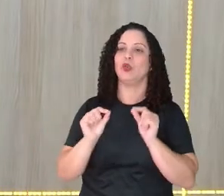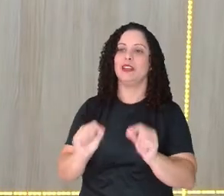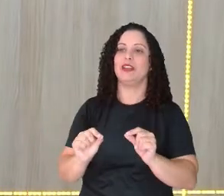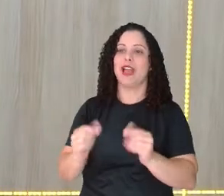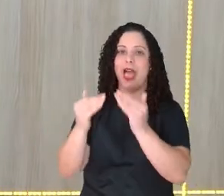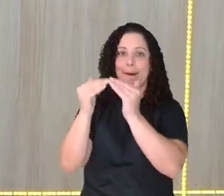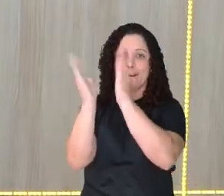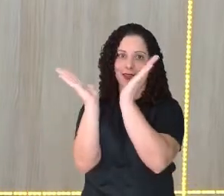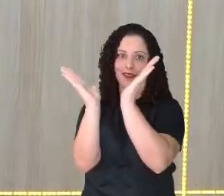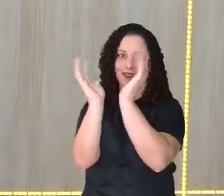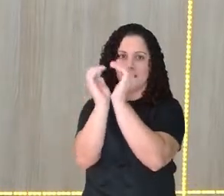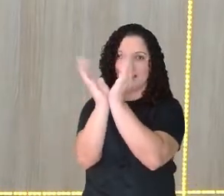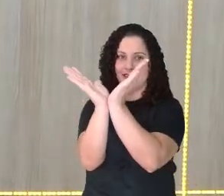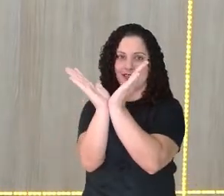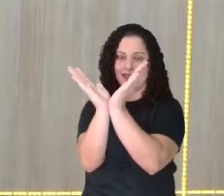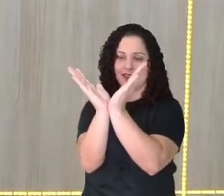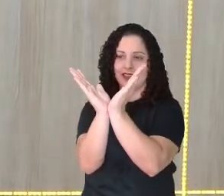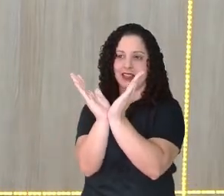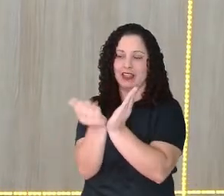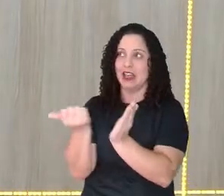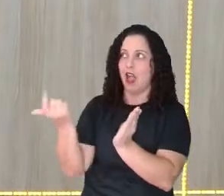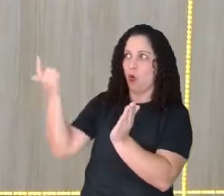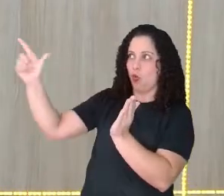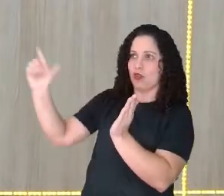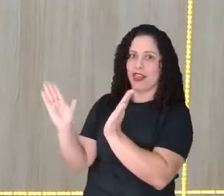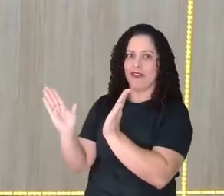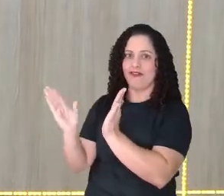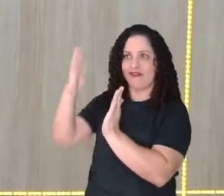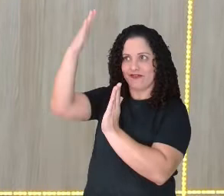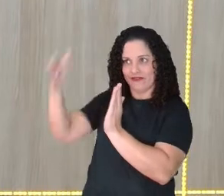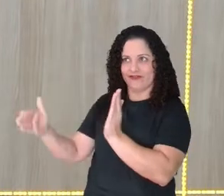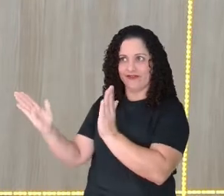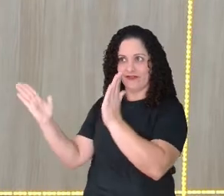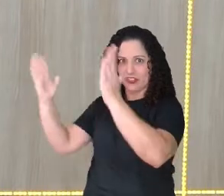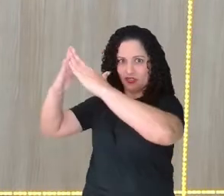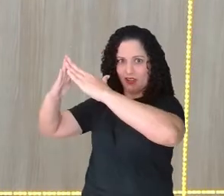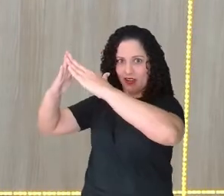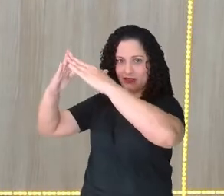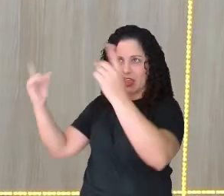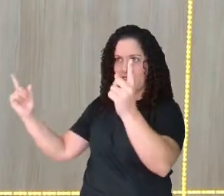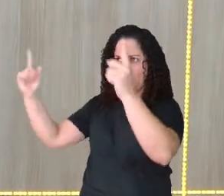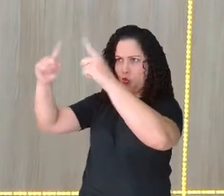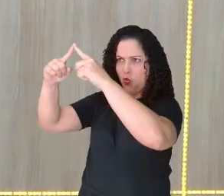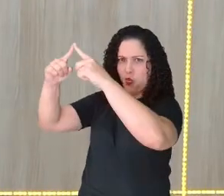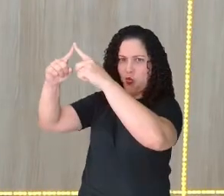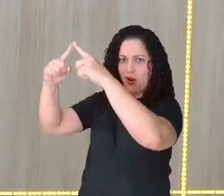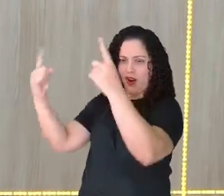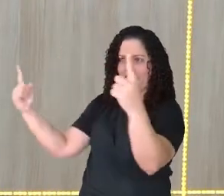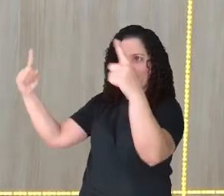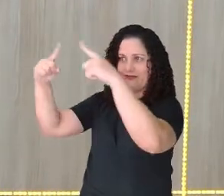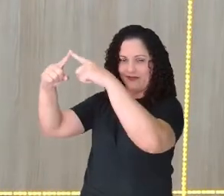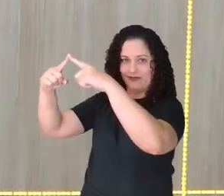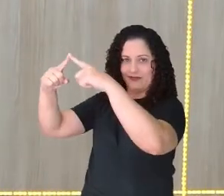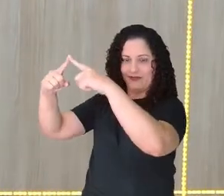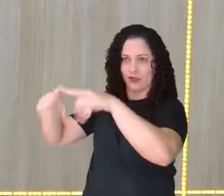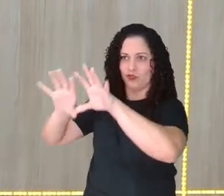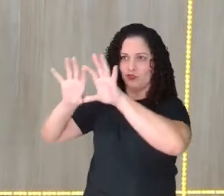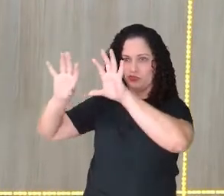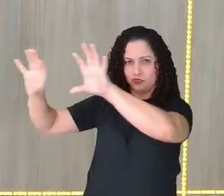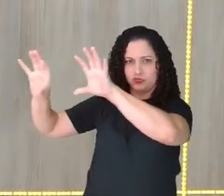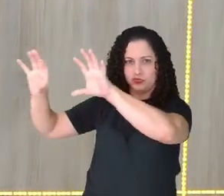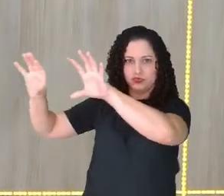poligonal aberta, e a outra também eu fechei ela aí, eu coloquei aí linhas poligonais e ela